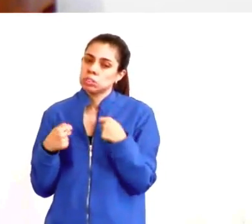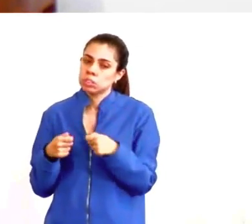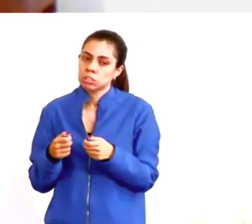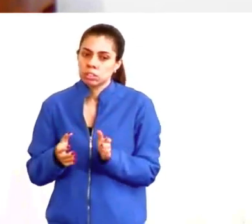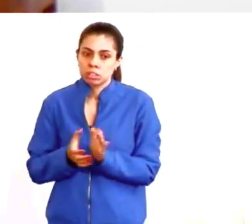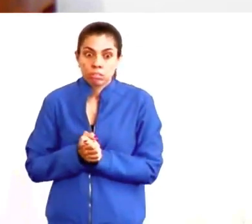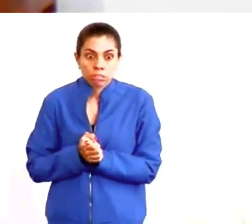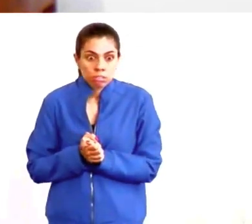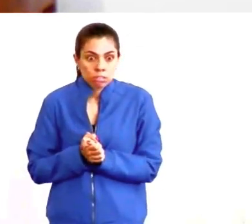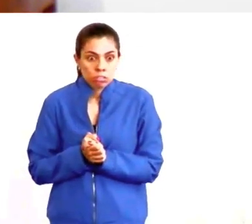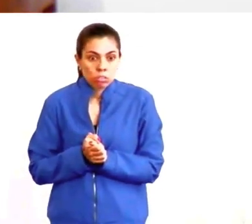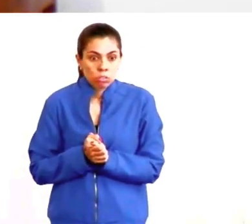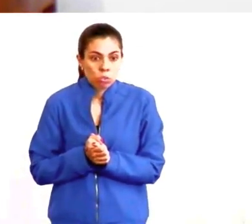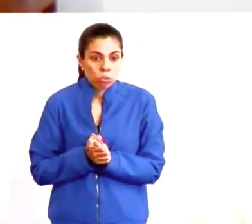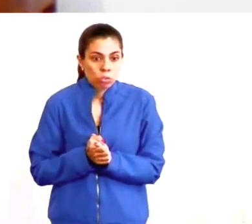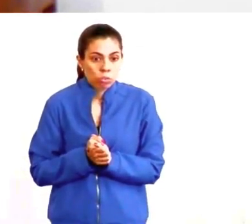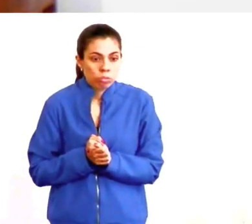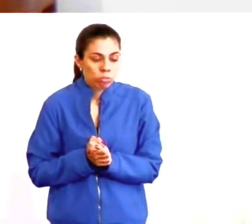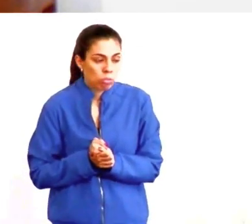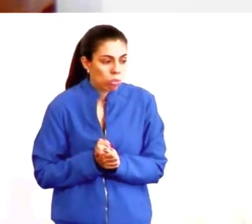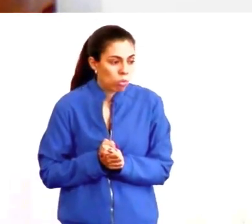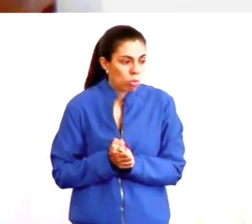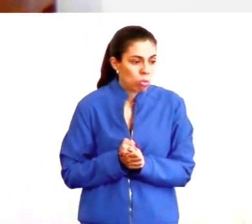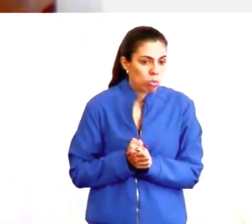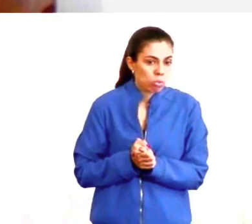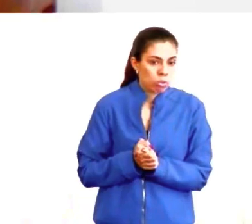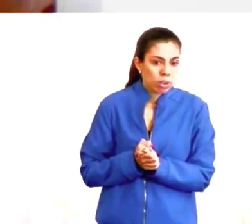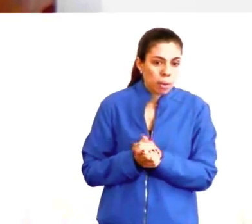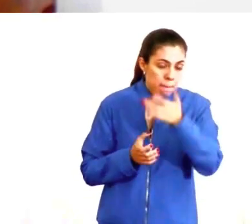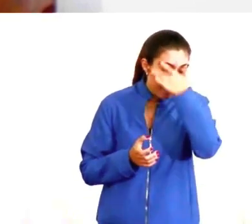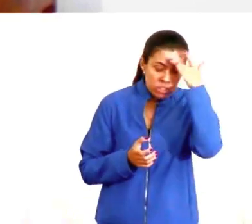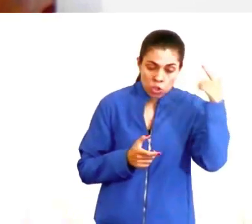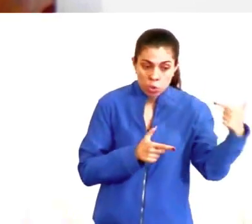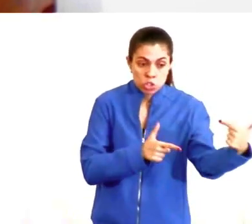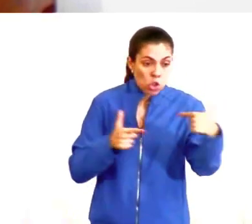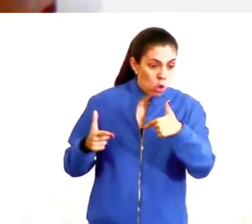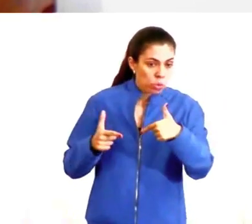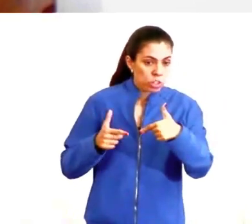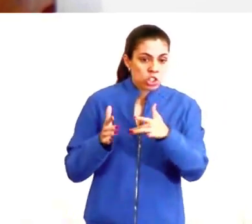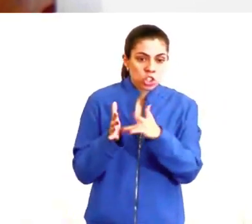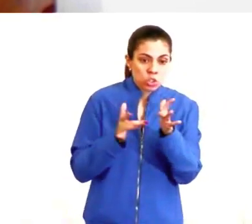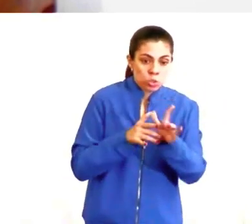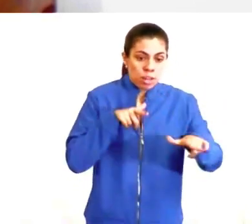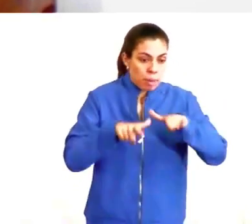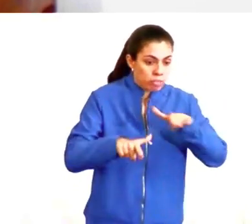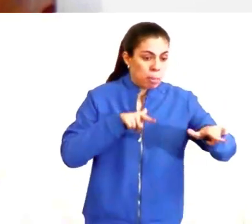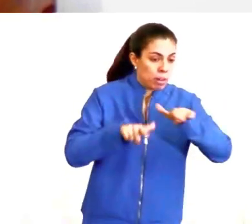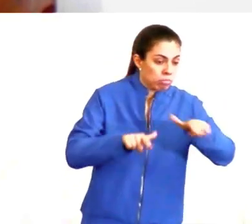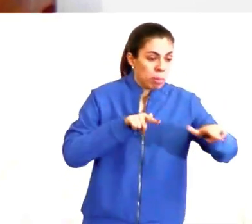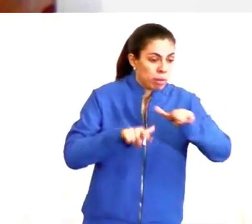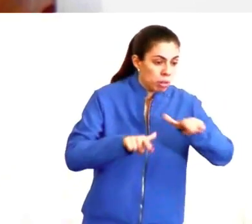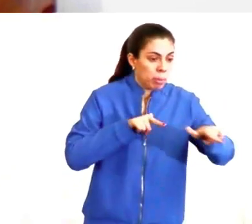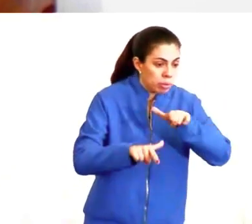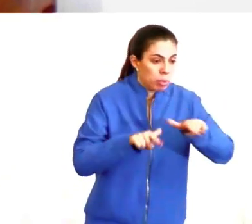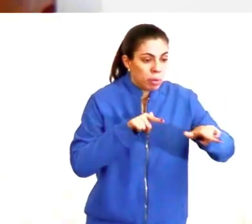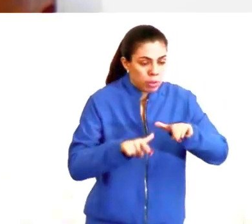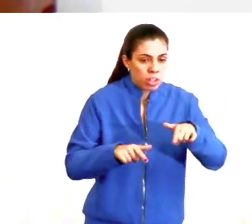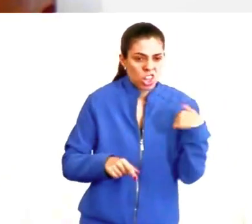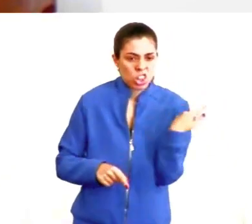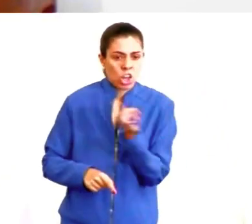de Cristo nas suas vidas. Eu tenho para mim que essa é a reflexão de uma